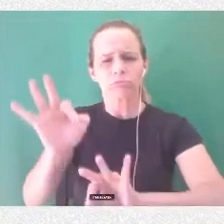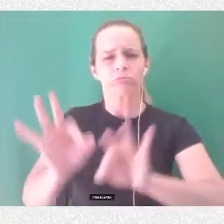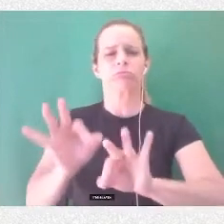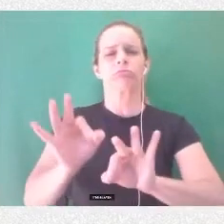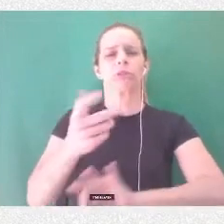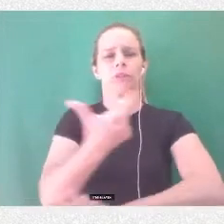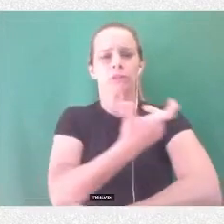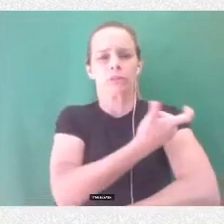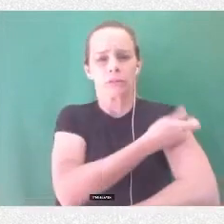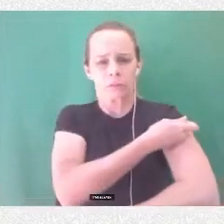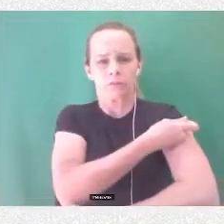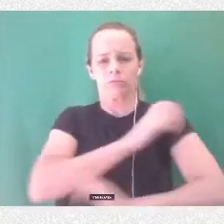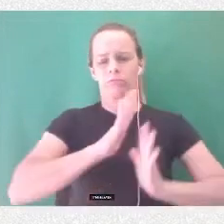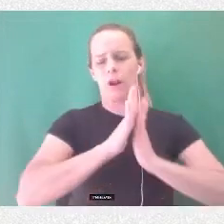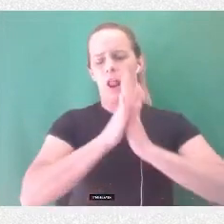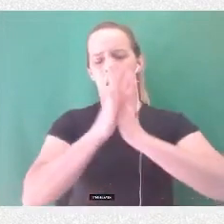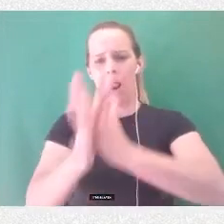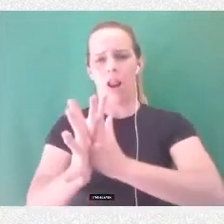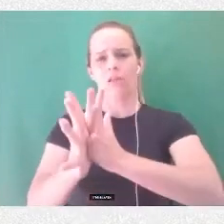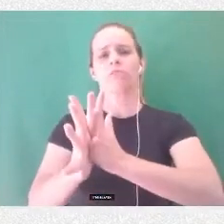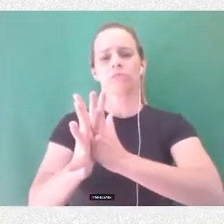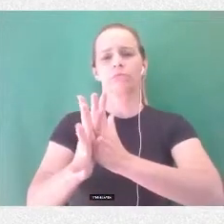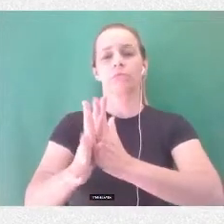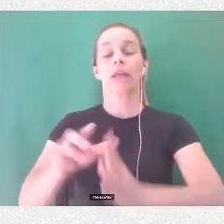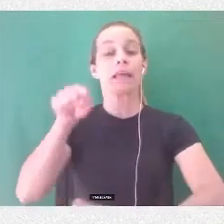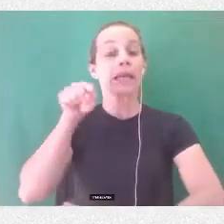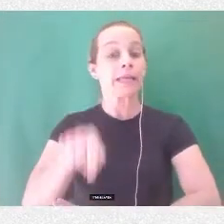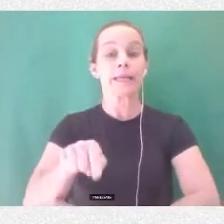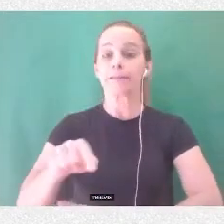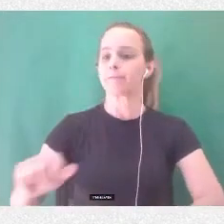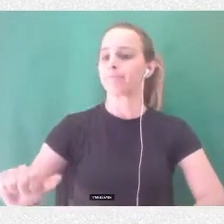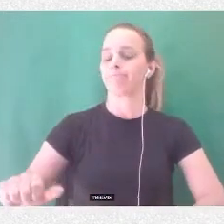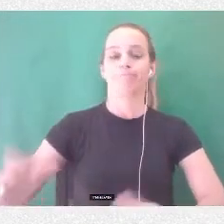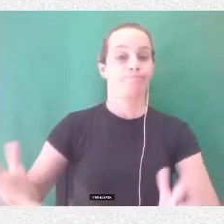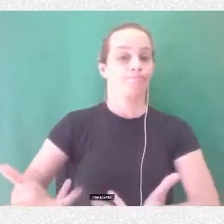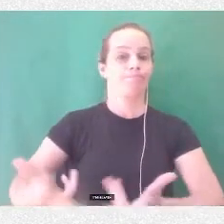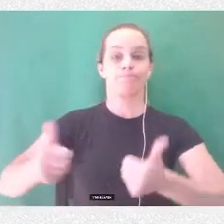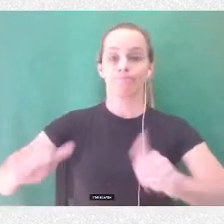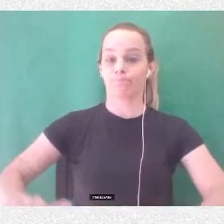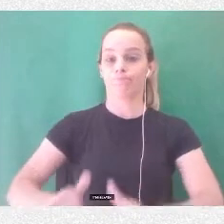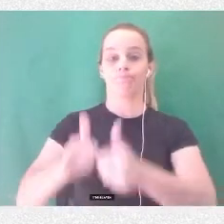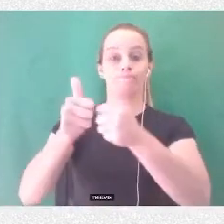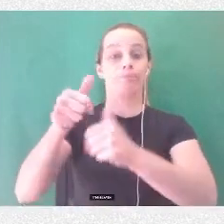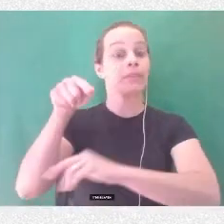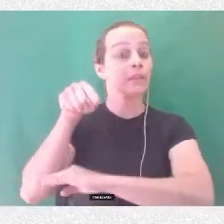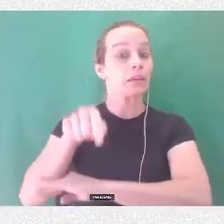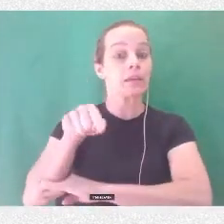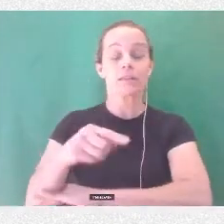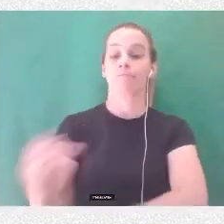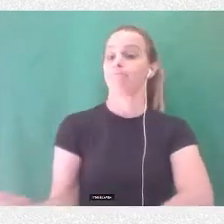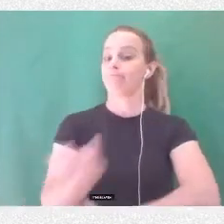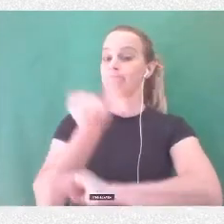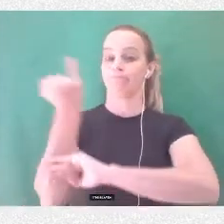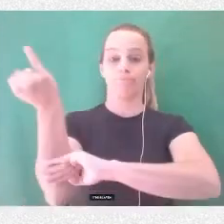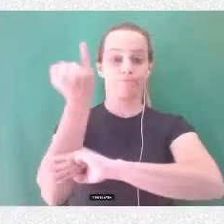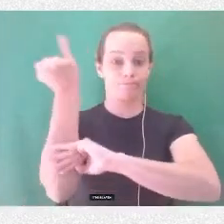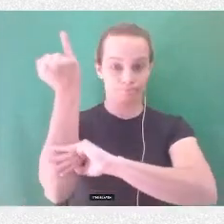do processo vacinal, que foi, evidentemente, um dos quesitos que certamente esta